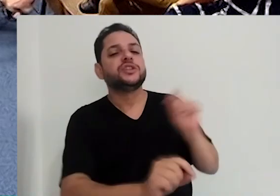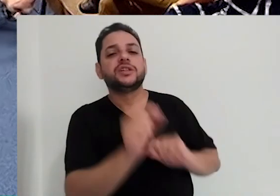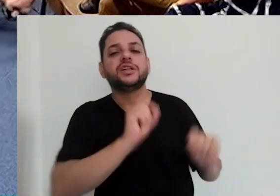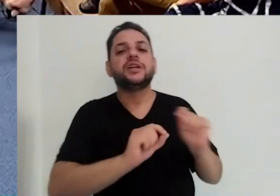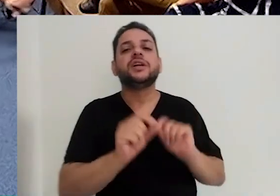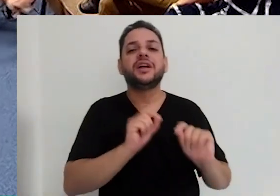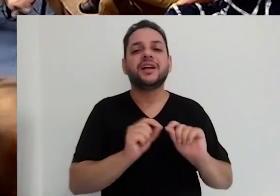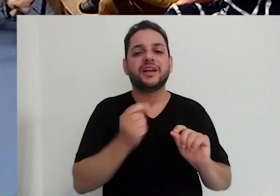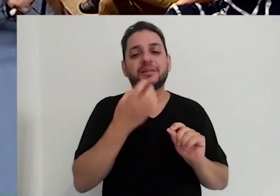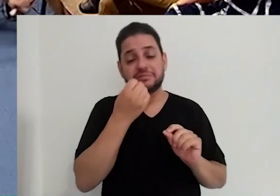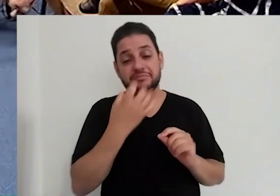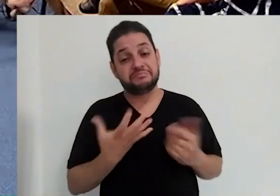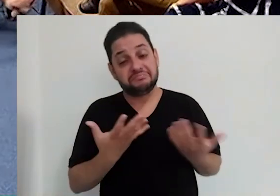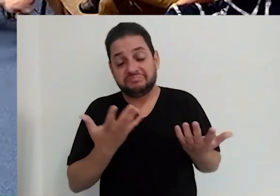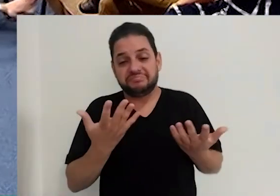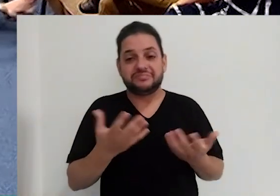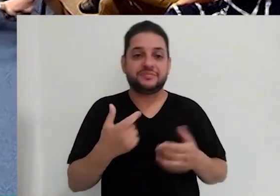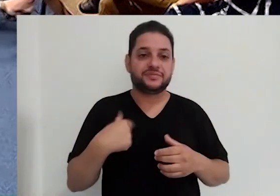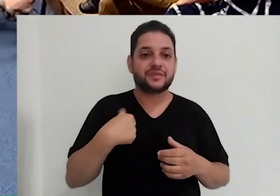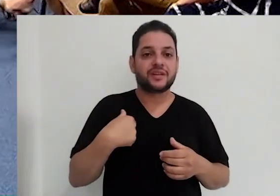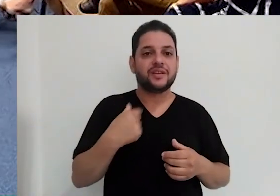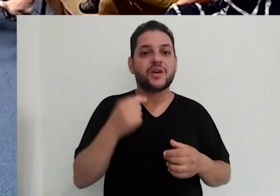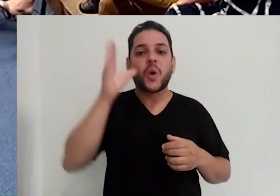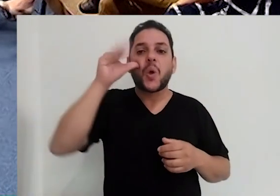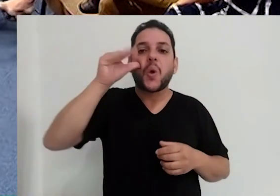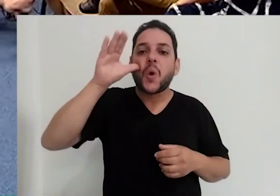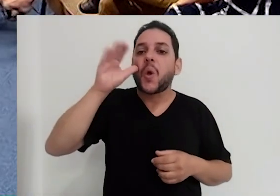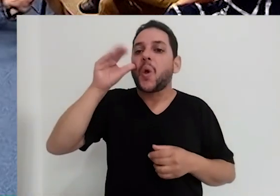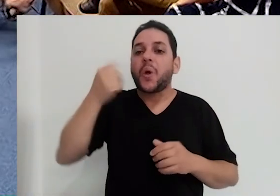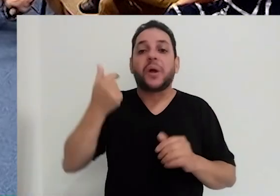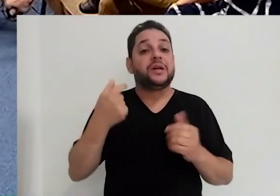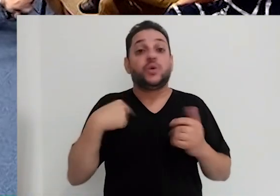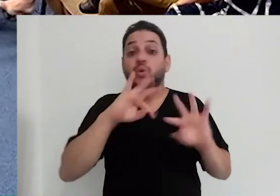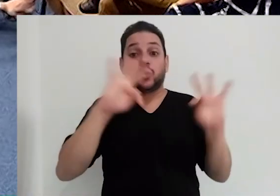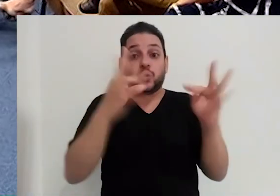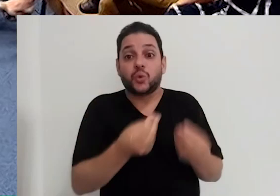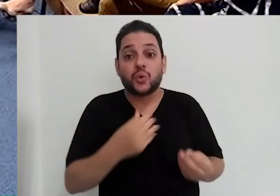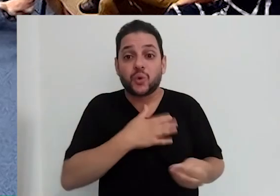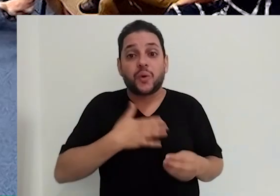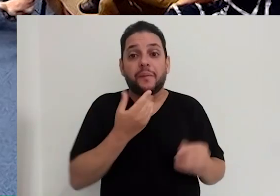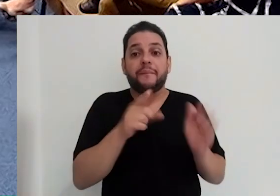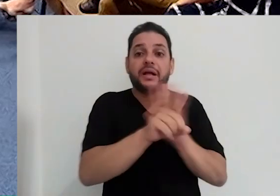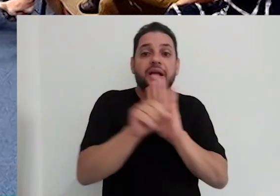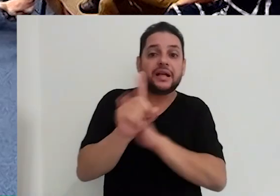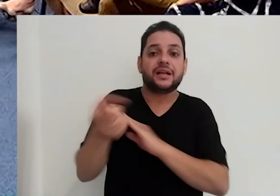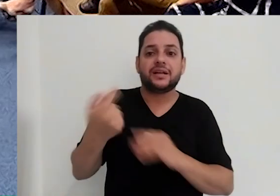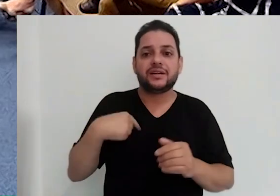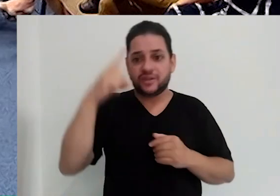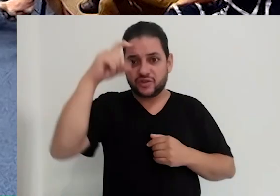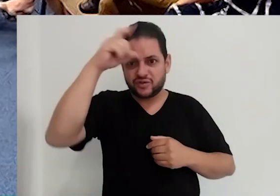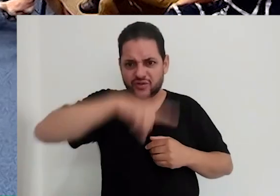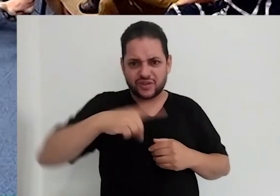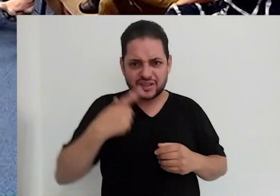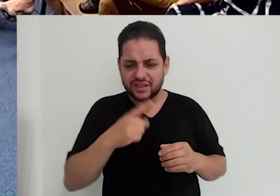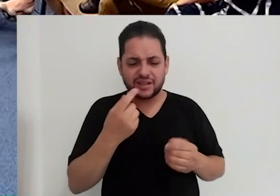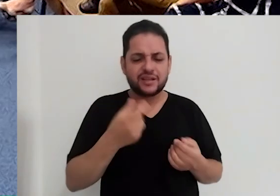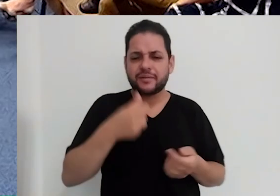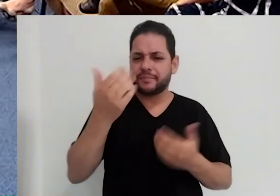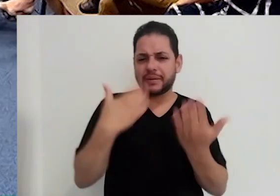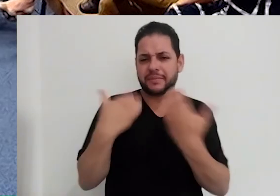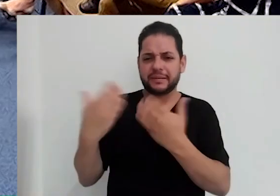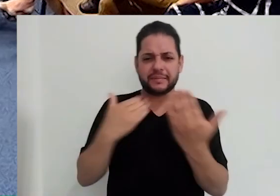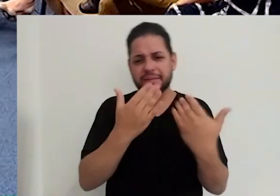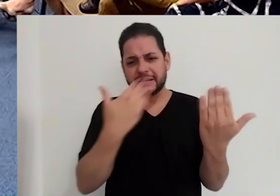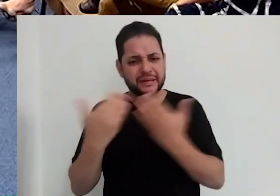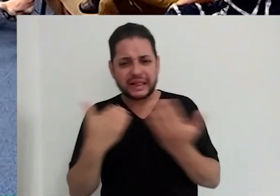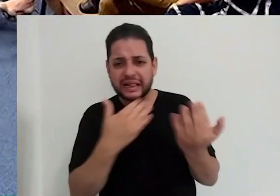é interessante eu sou uma pessoa curiosa e eu me interesso por Praticamente tudo então não é difícil para mim fazer isso sabe sentar e conversar com uma